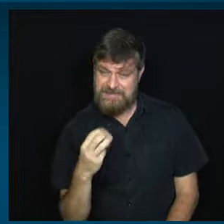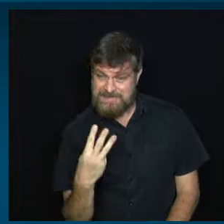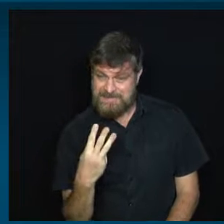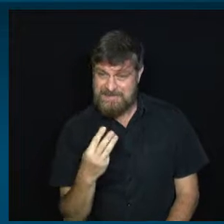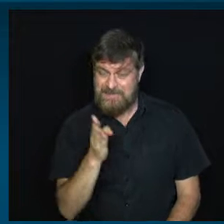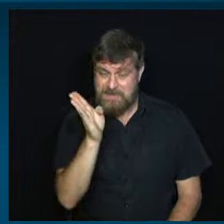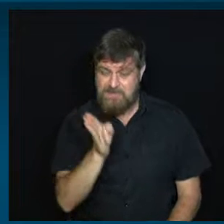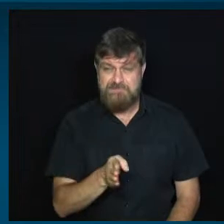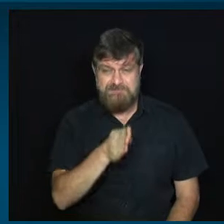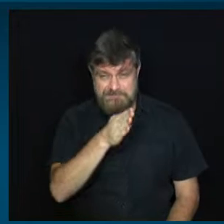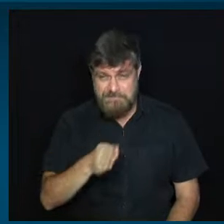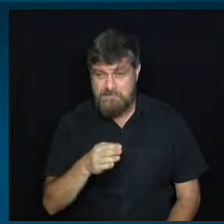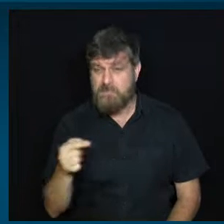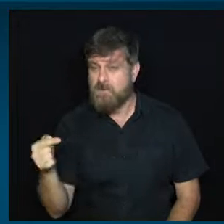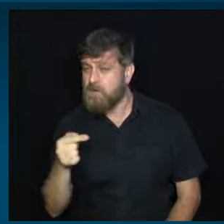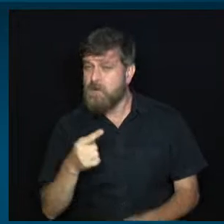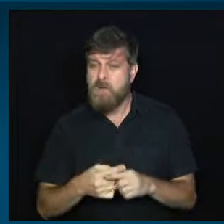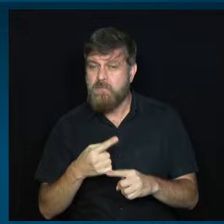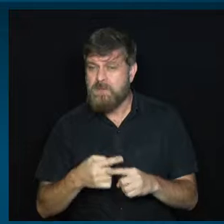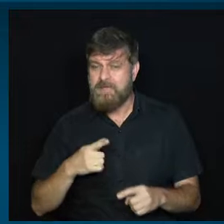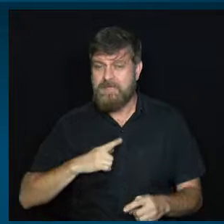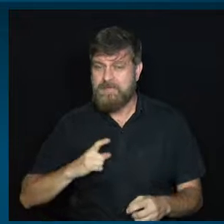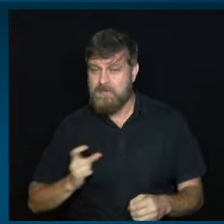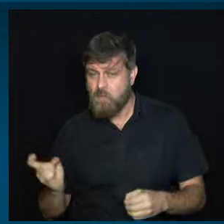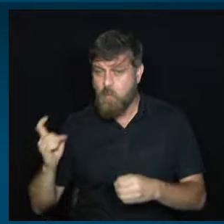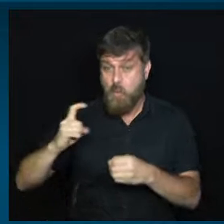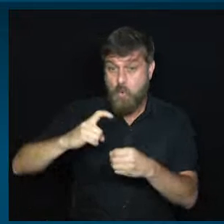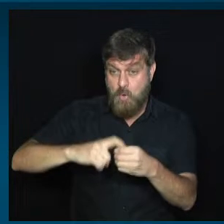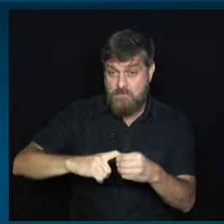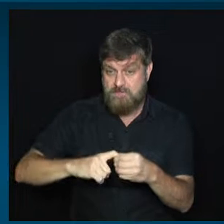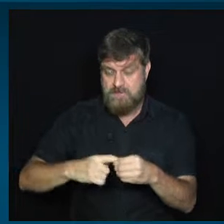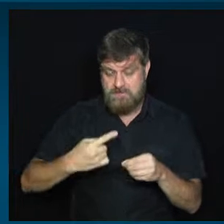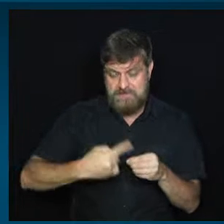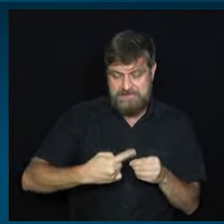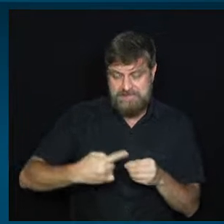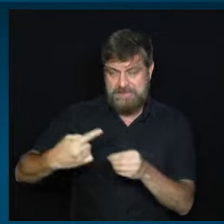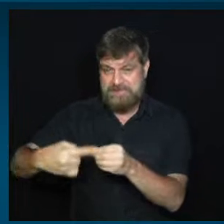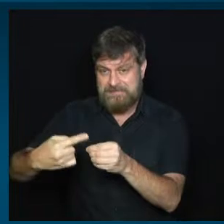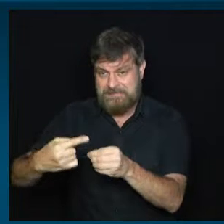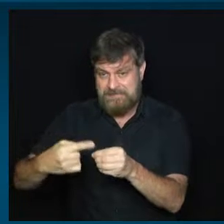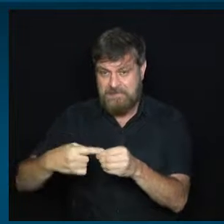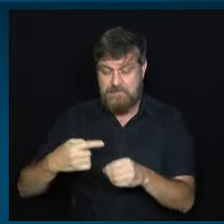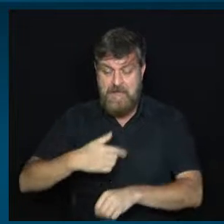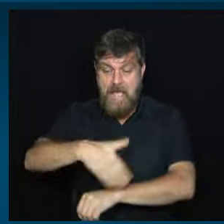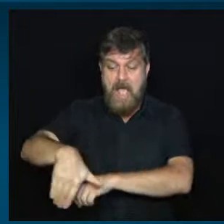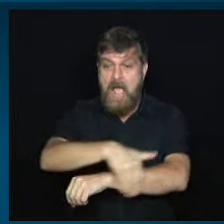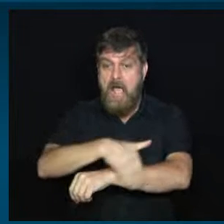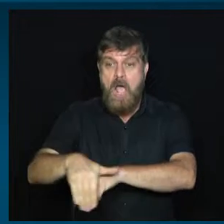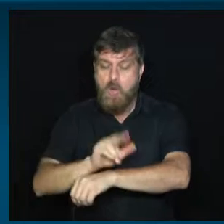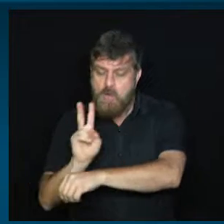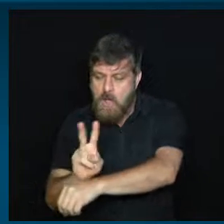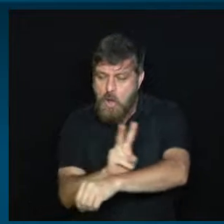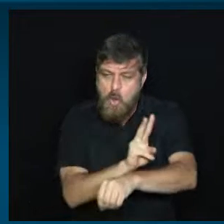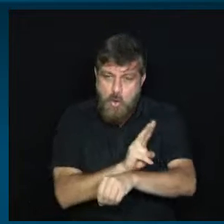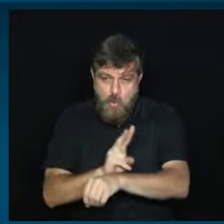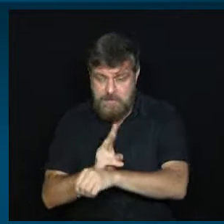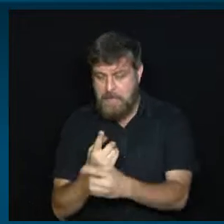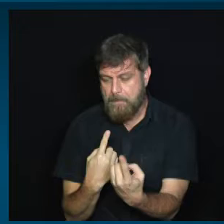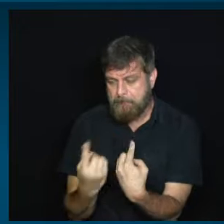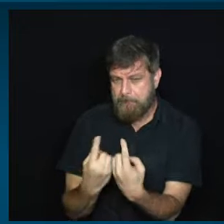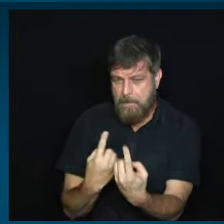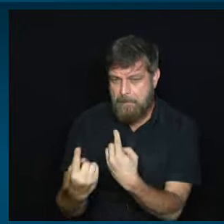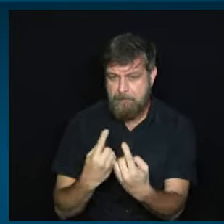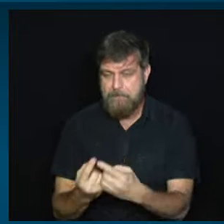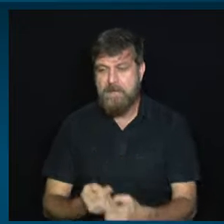11.383, de 2002. Pois o Consórcio Intermunicipal para Conservação e Manutenção de Vias